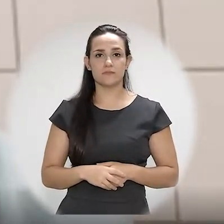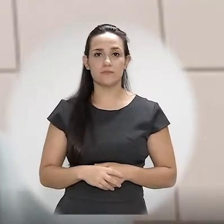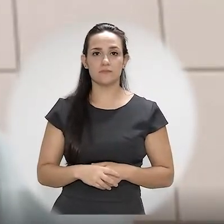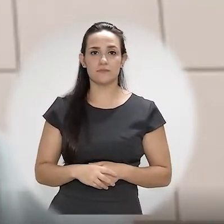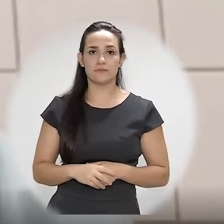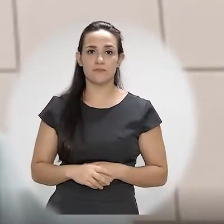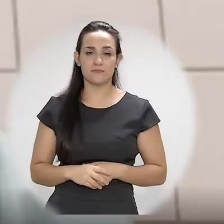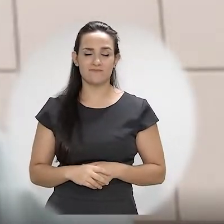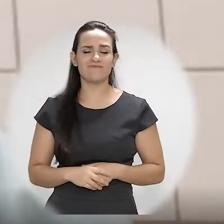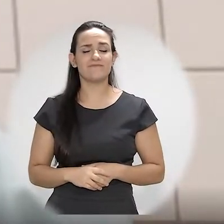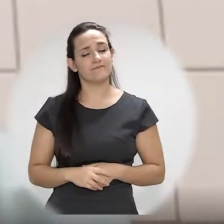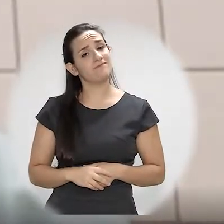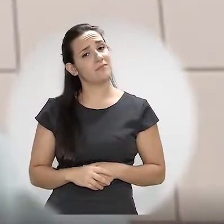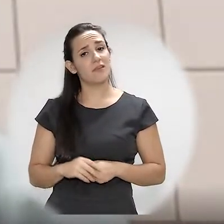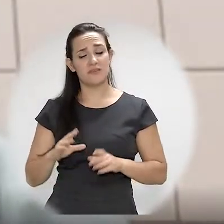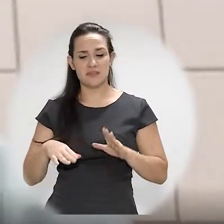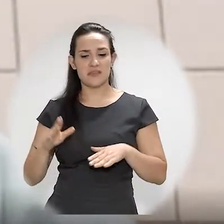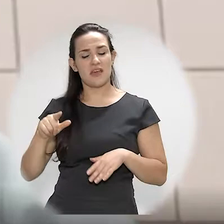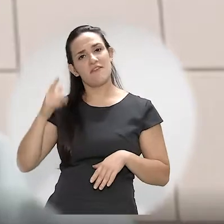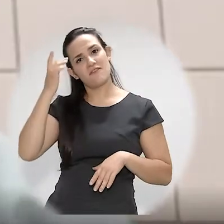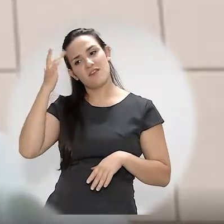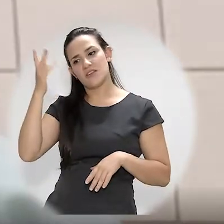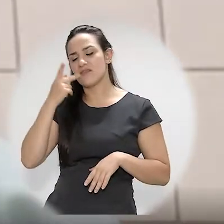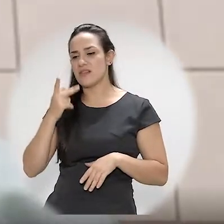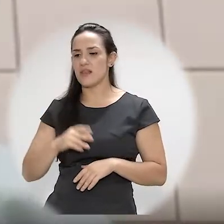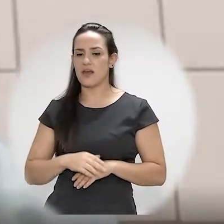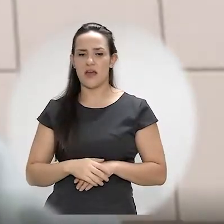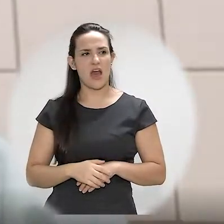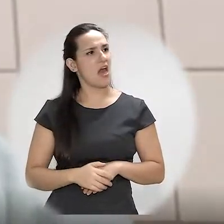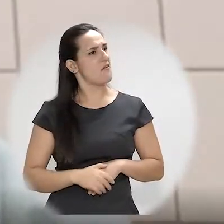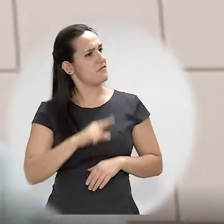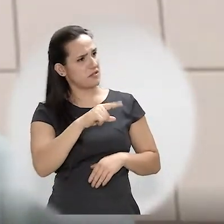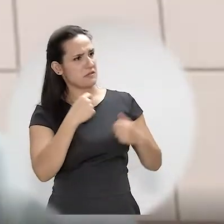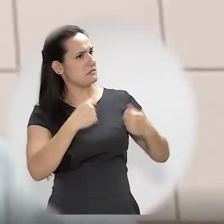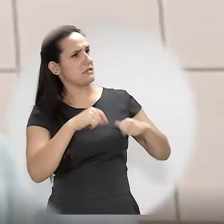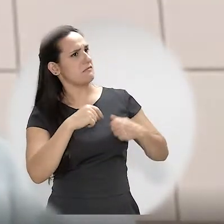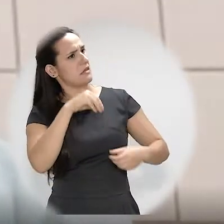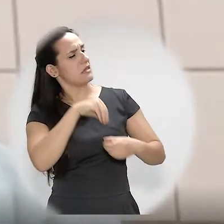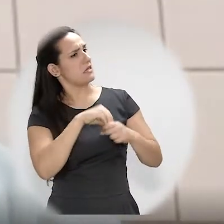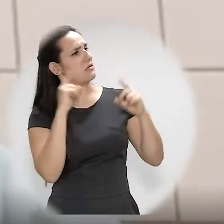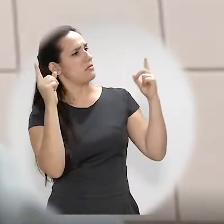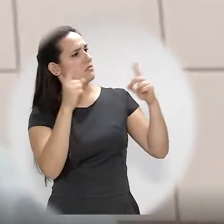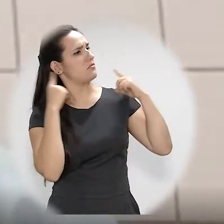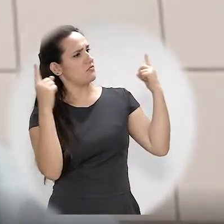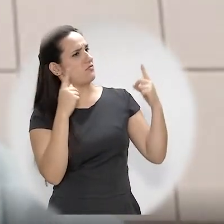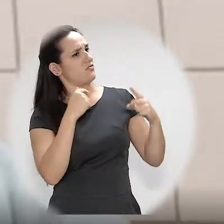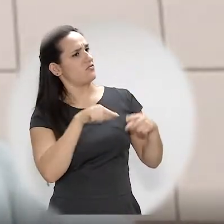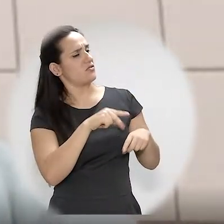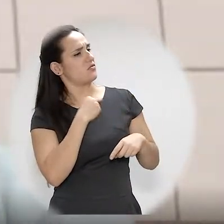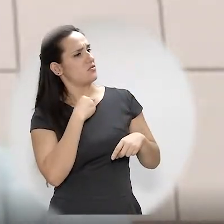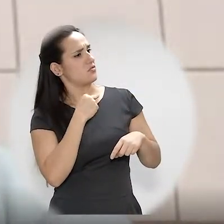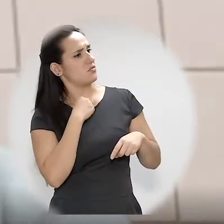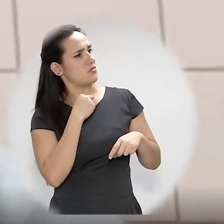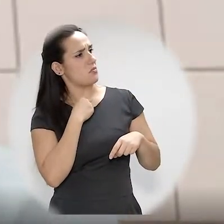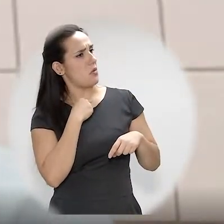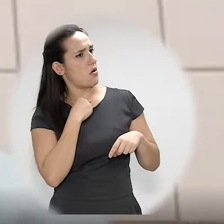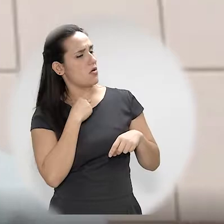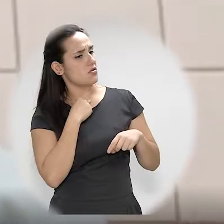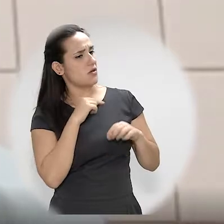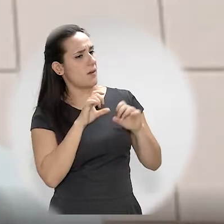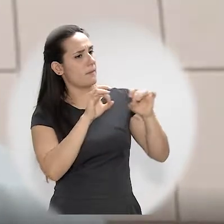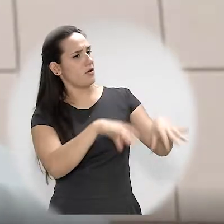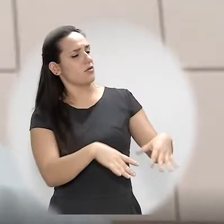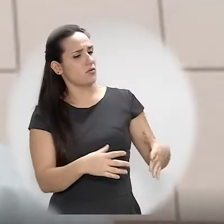assim, é muito fácil as pessoas falarem: você devia ter ficado na ambulância com a paciente, você não pode expor ela ao